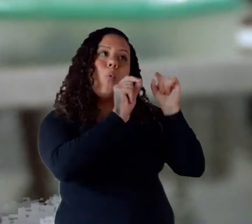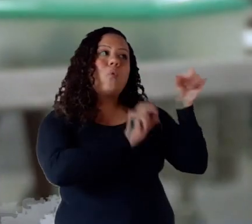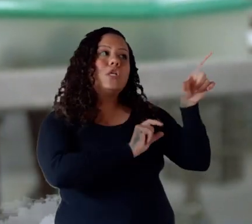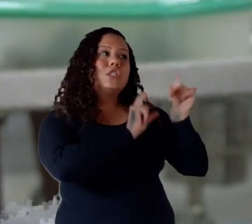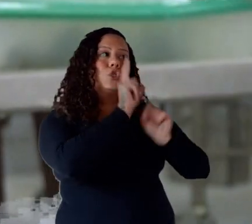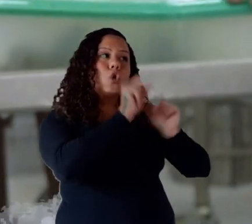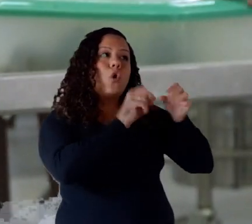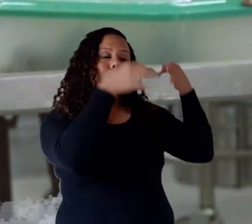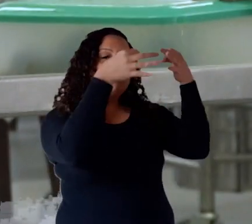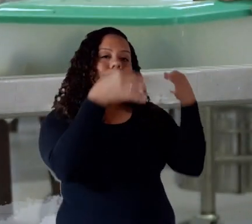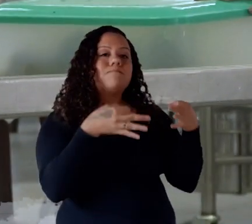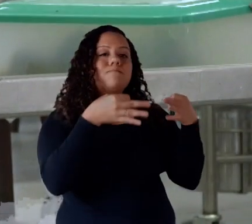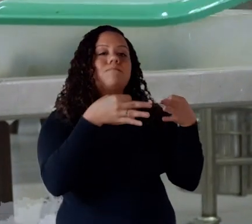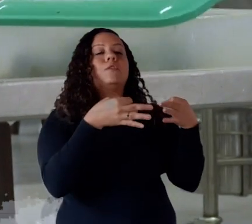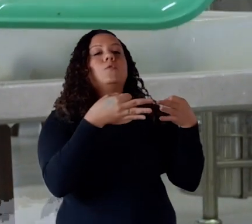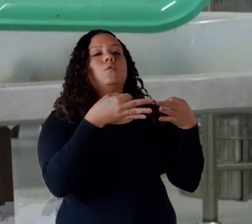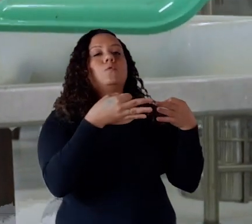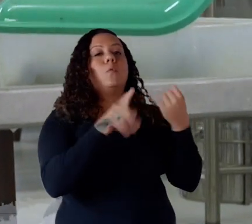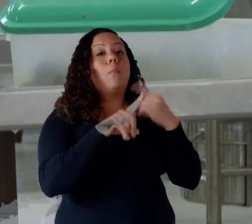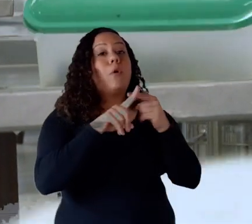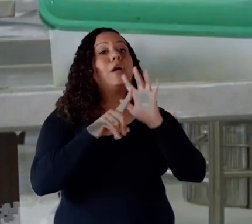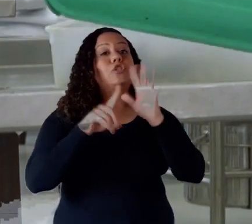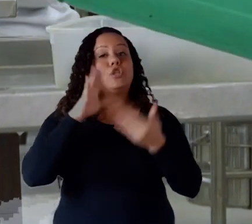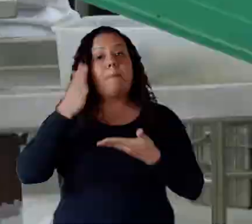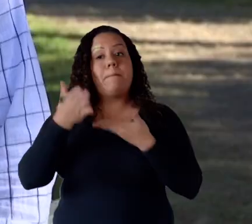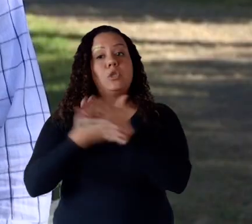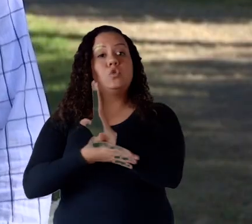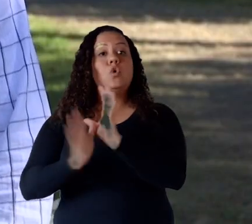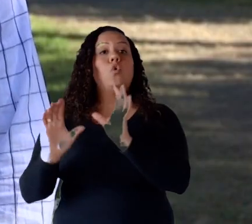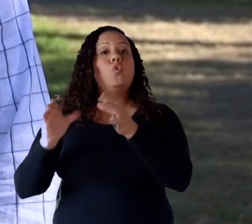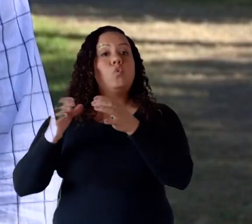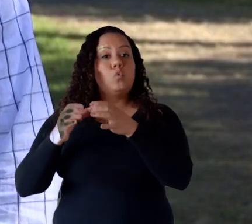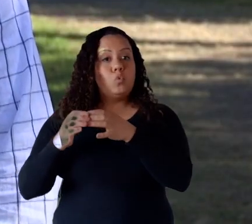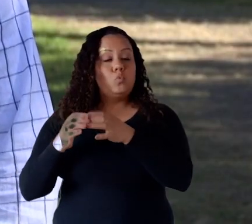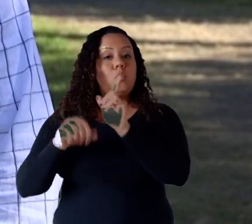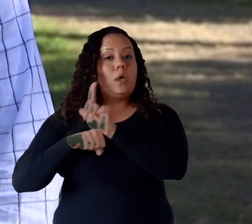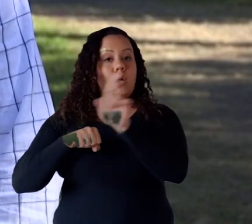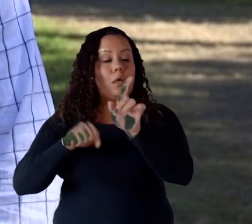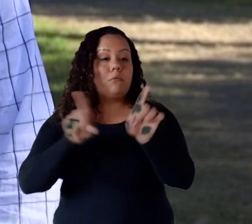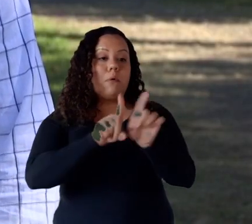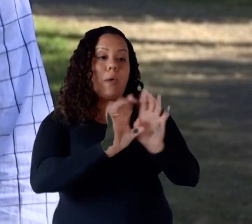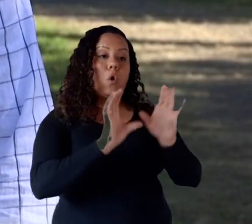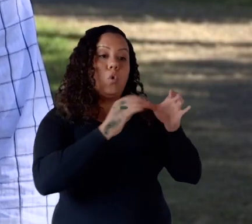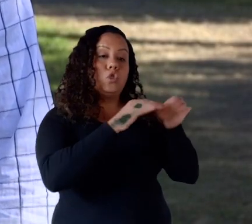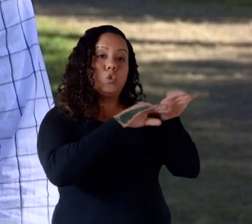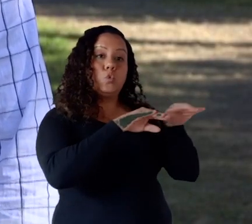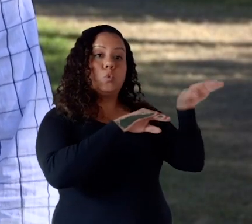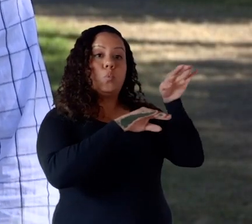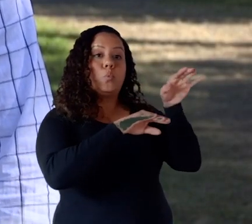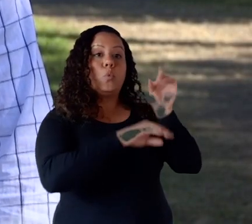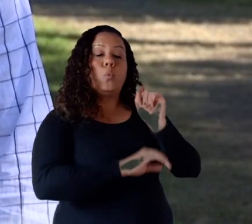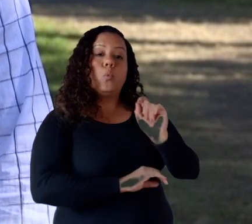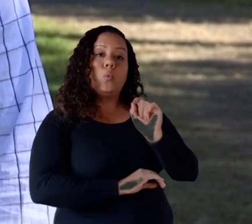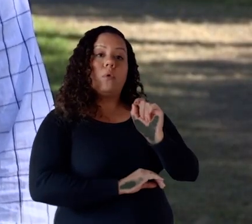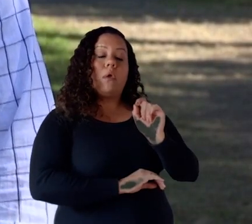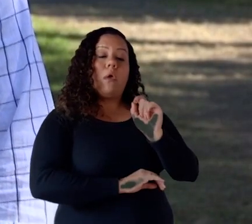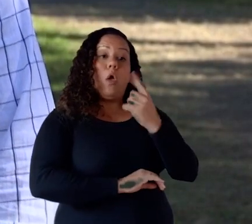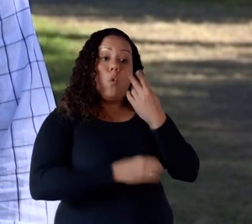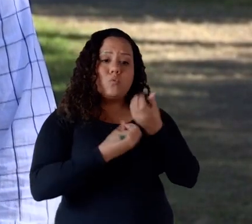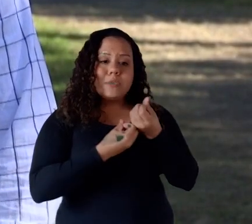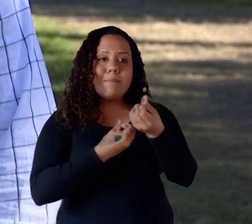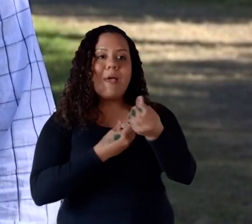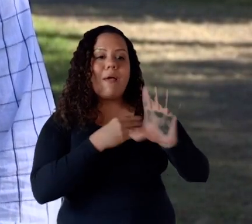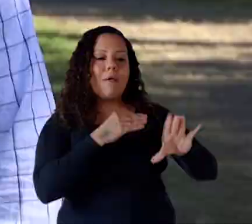forma, era importante que a universidade definisse, conforme aprovado no Conselho de Graduação e posteriormente